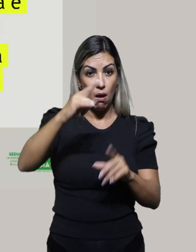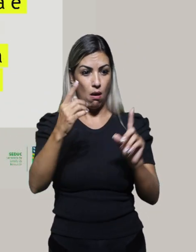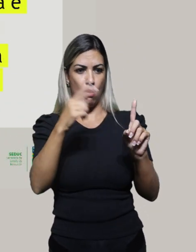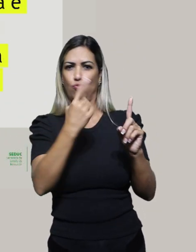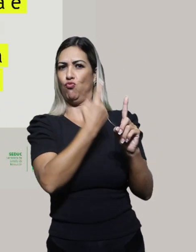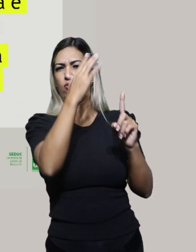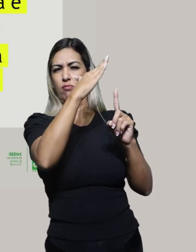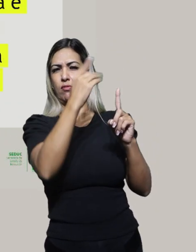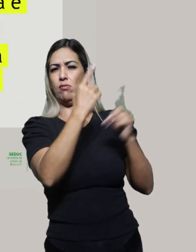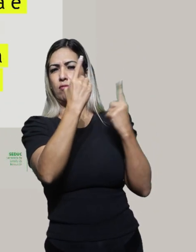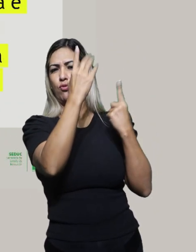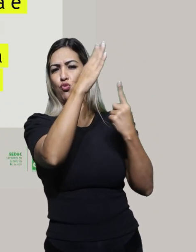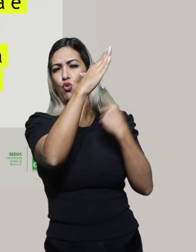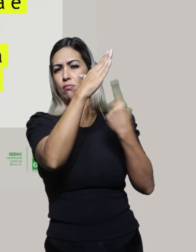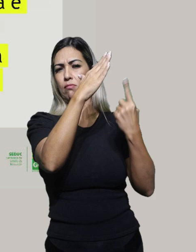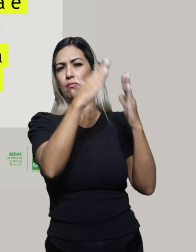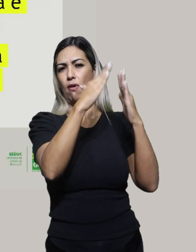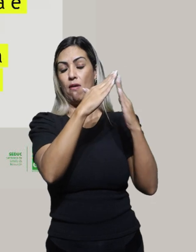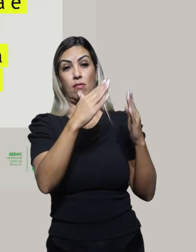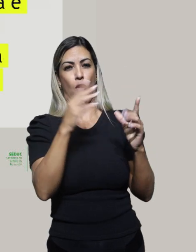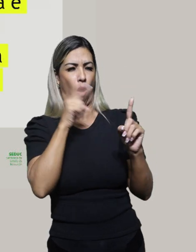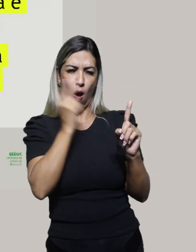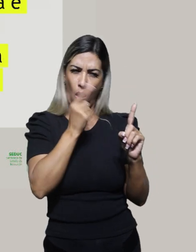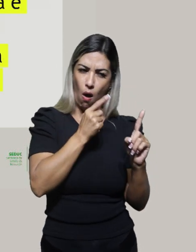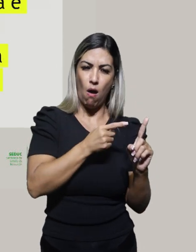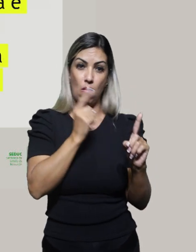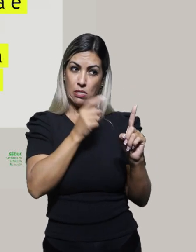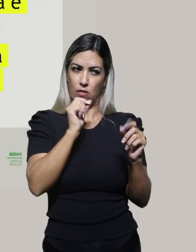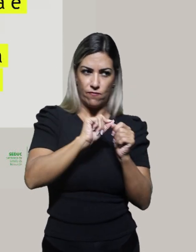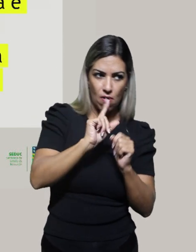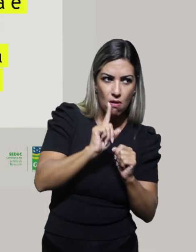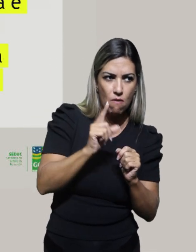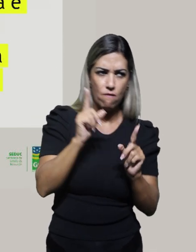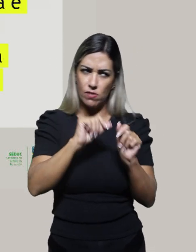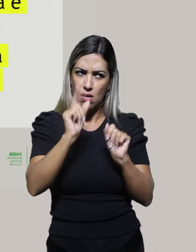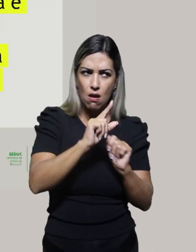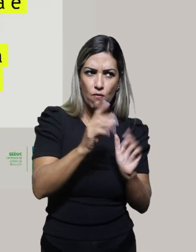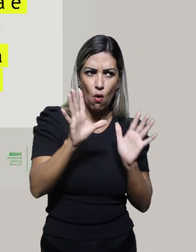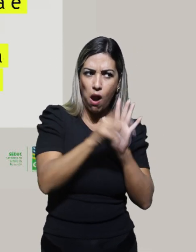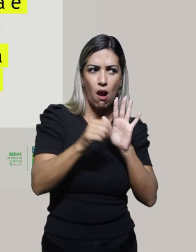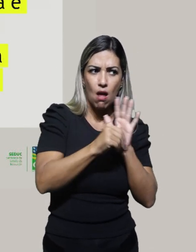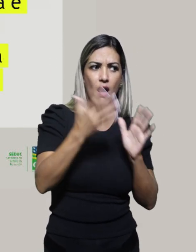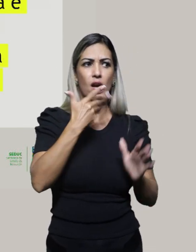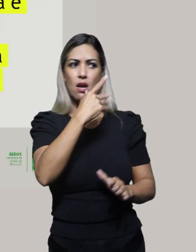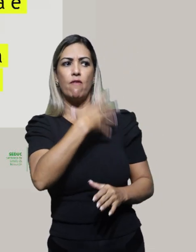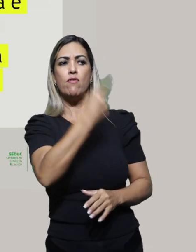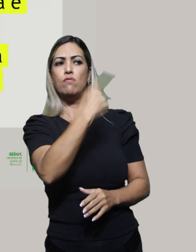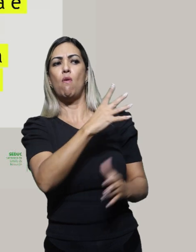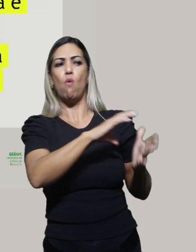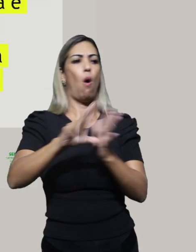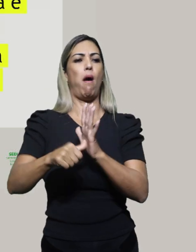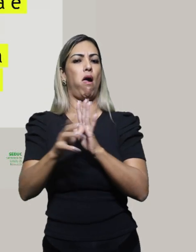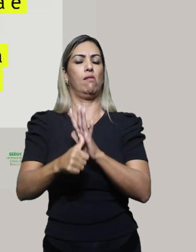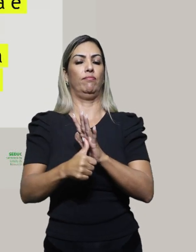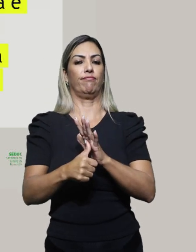manipulação, isolamento, chantagem. Olha, se você não fizer isso, eu vou tomar as crianças de você.